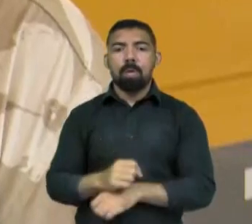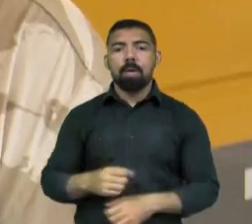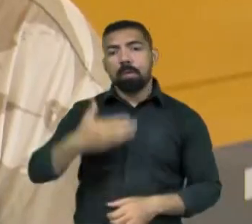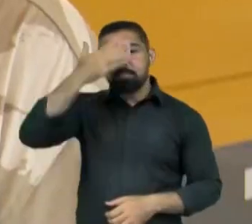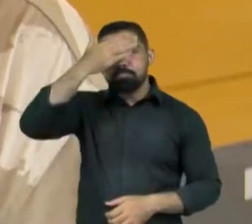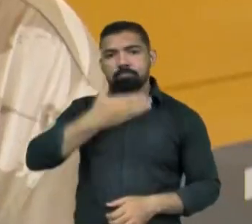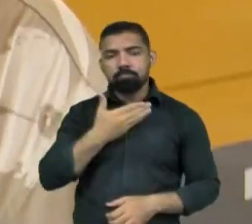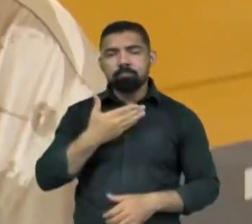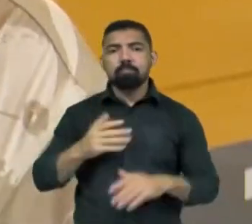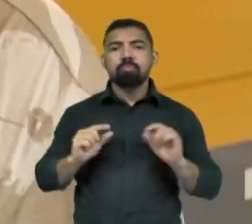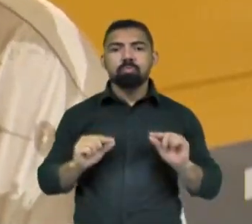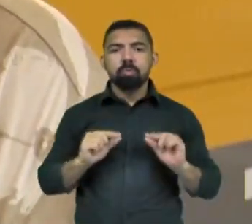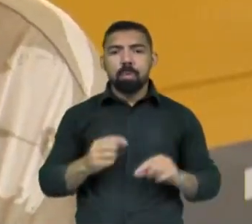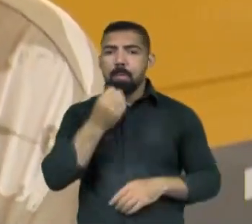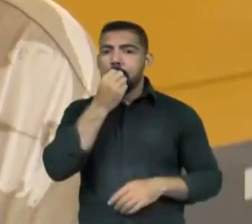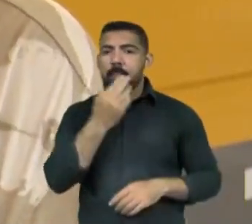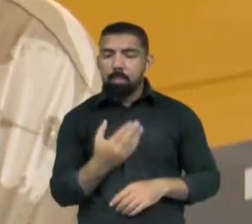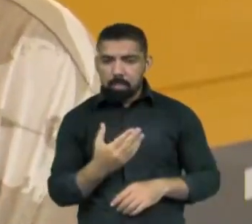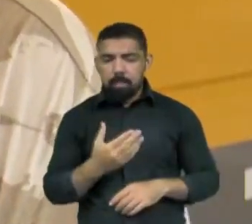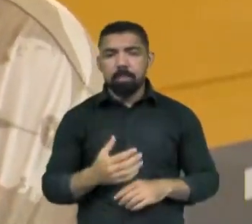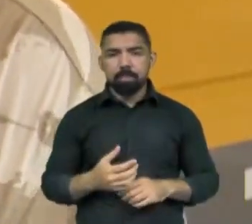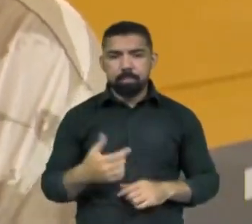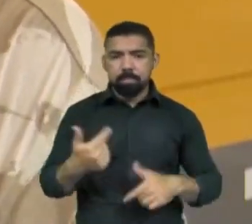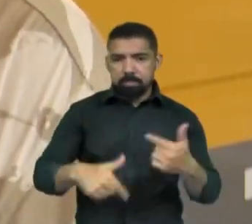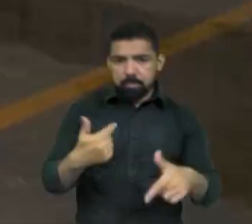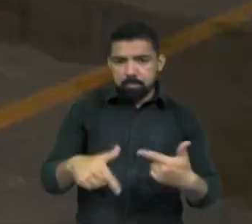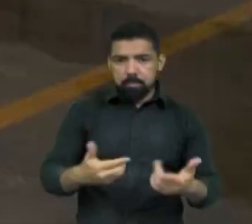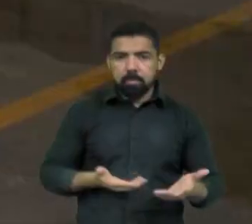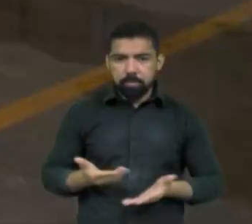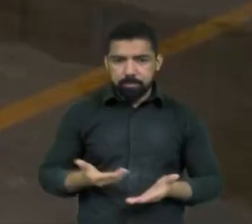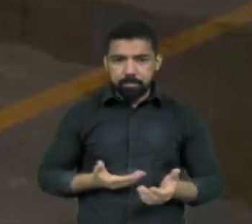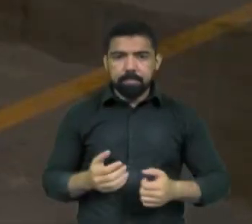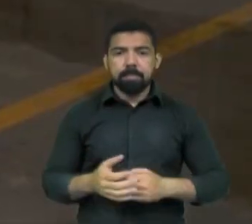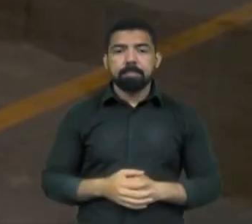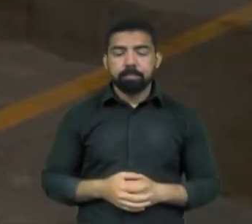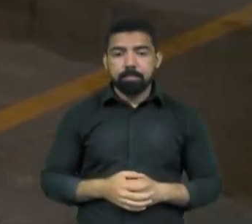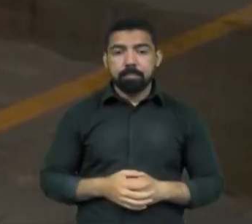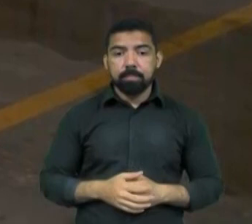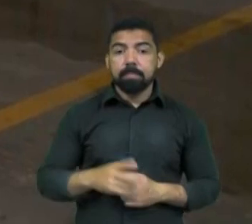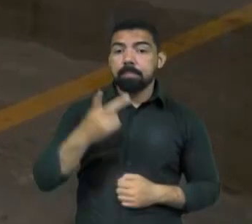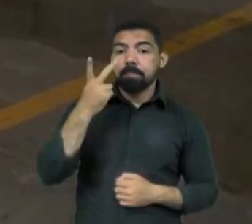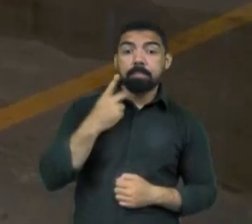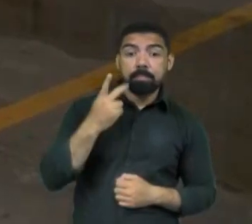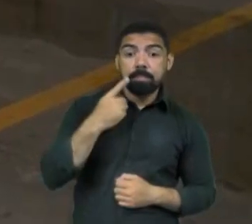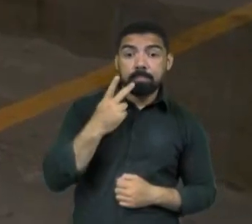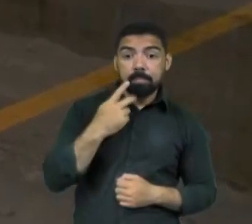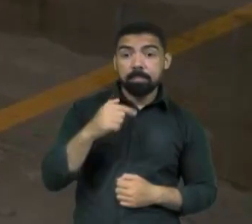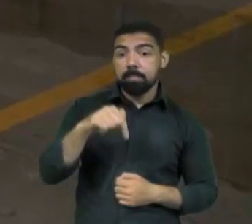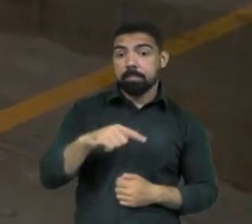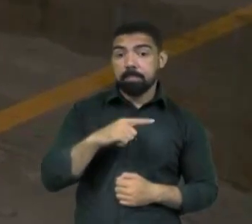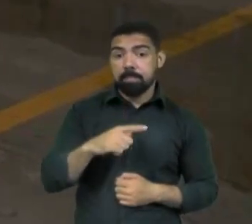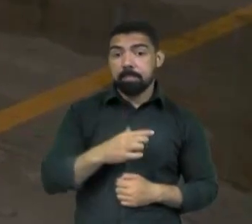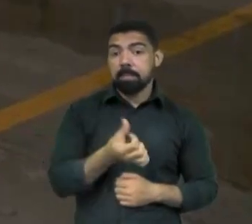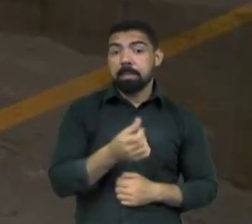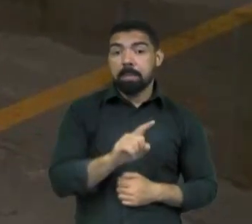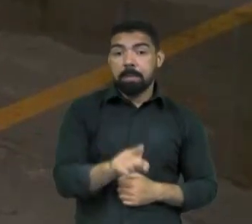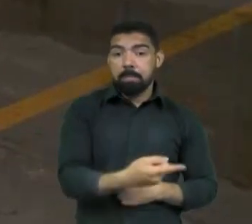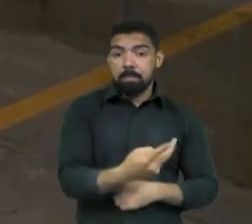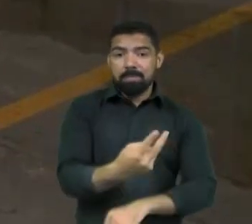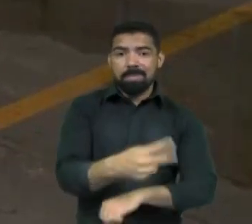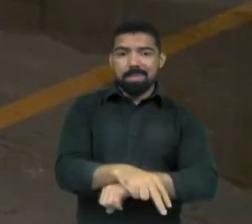boa condição de prestação desse serviço. Fortaleza conta com mais de 6 mil taxistas